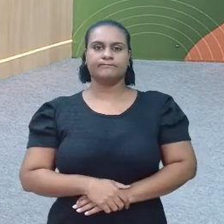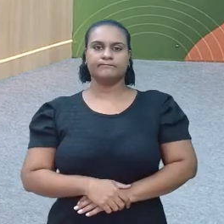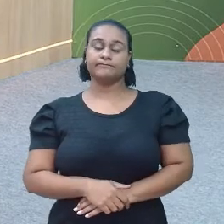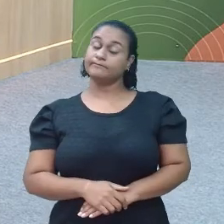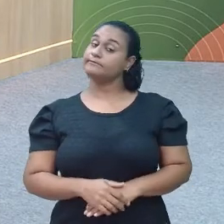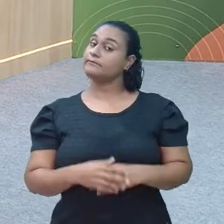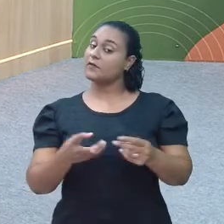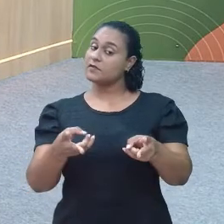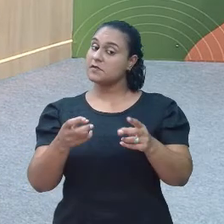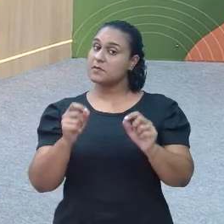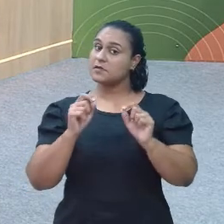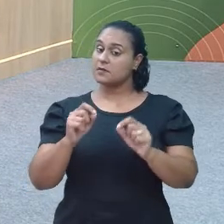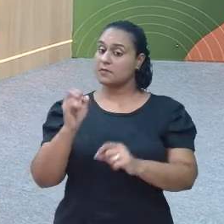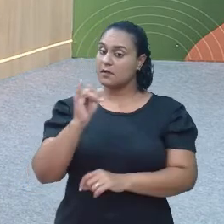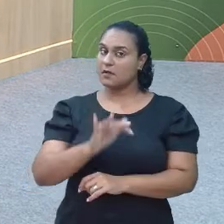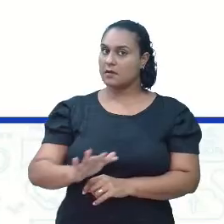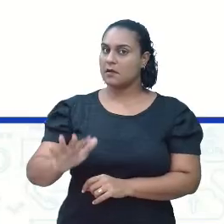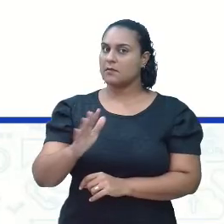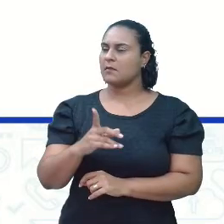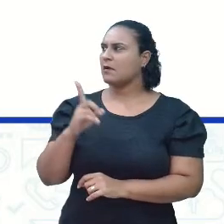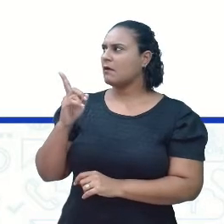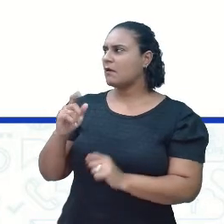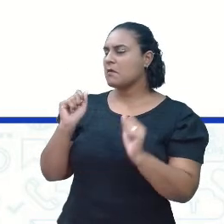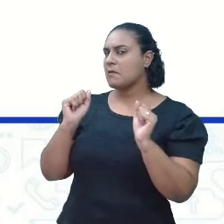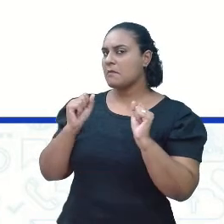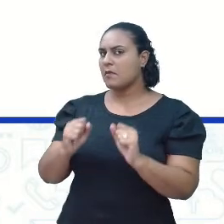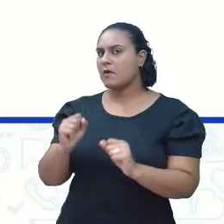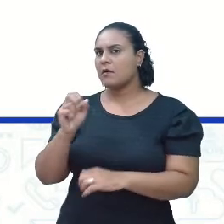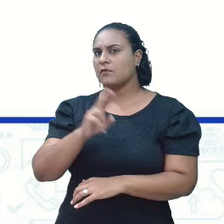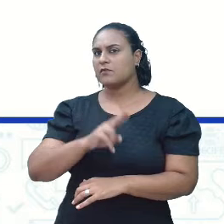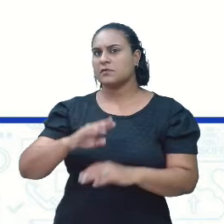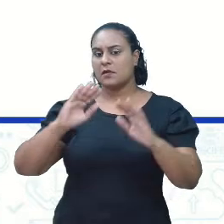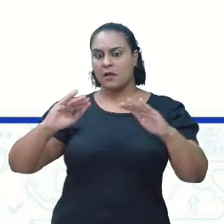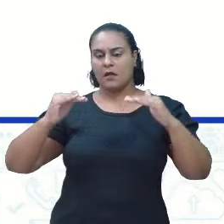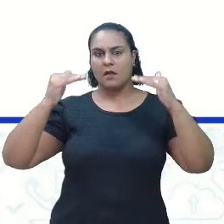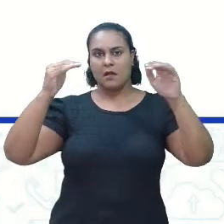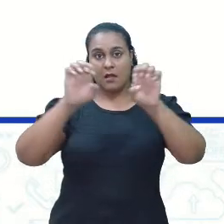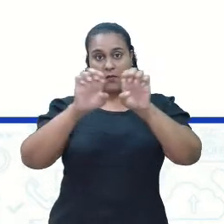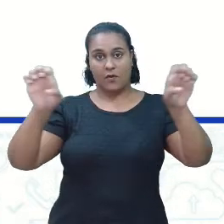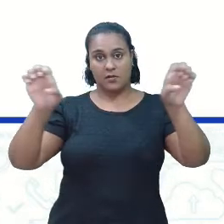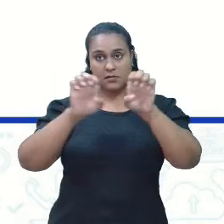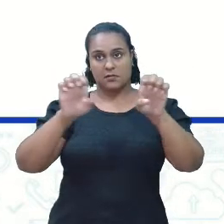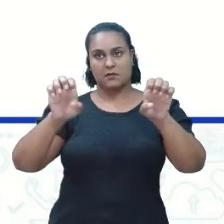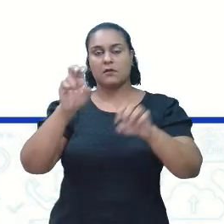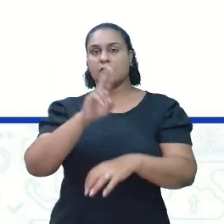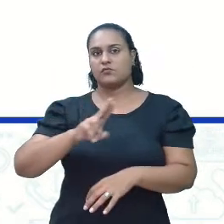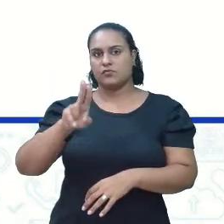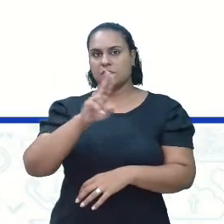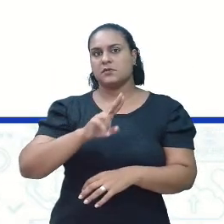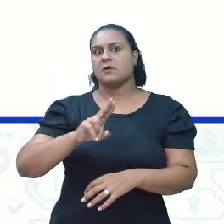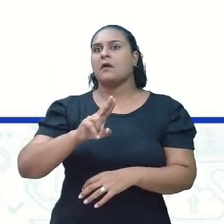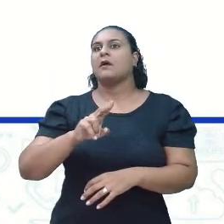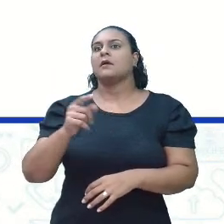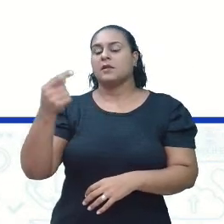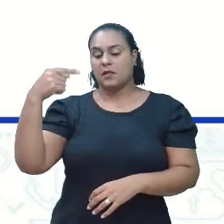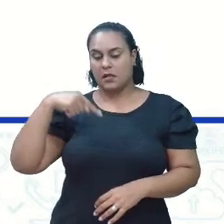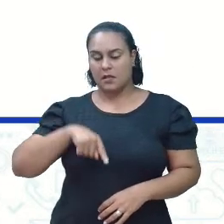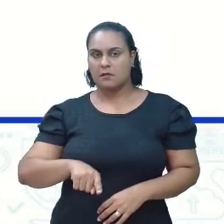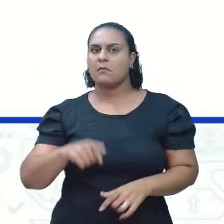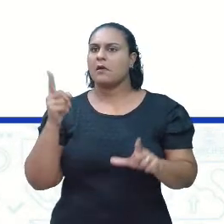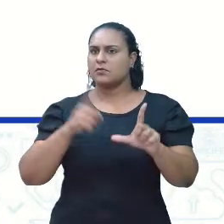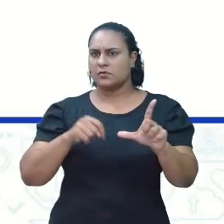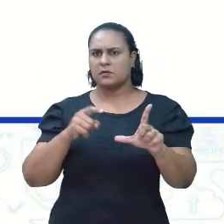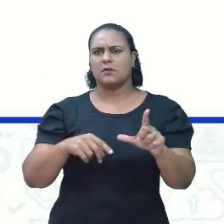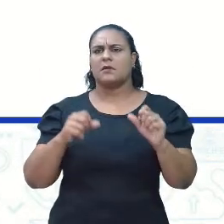você percebe pela imagem aqui que eu posso usar de cima utilizando aquelas bolas e eu posso usar de baixo utilizando as letras, né? Ou